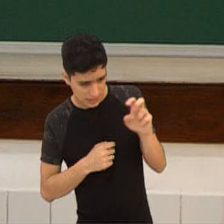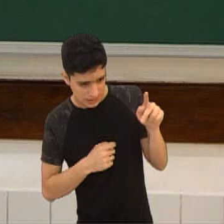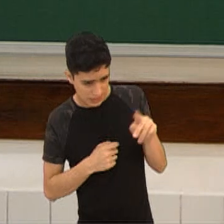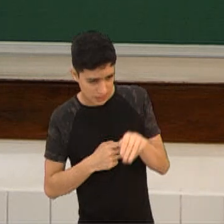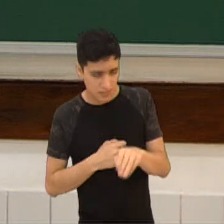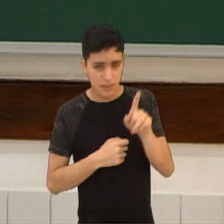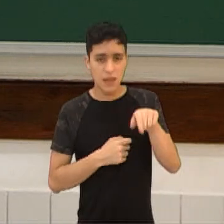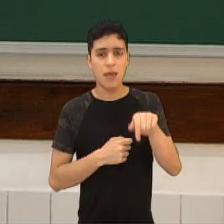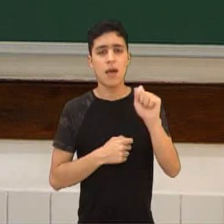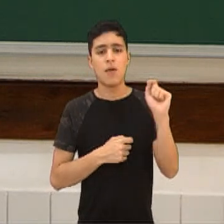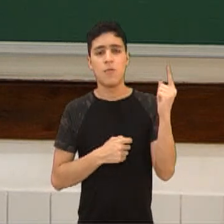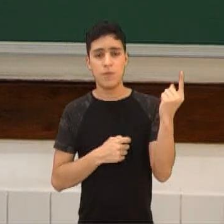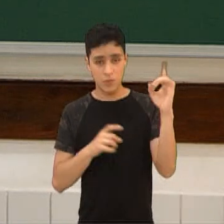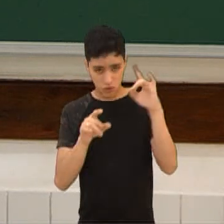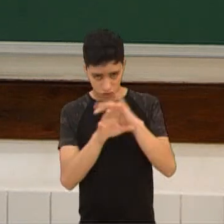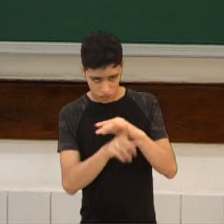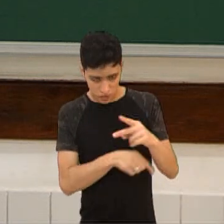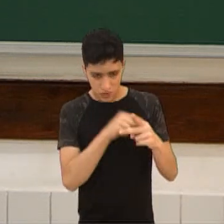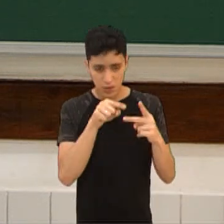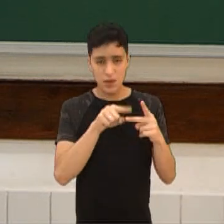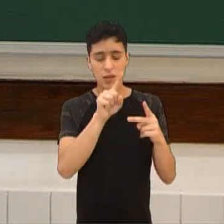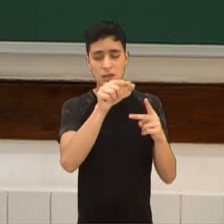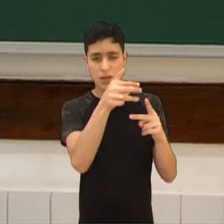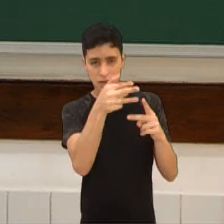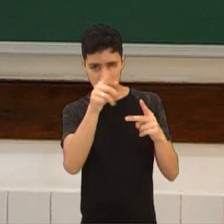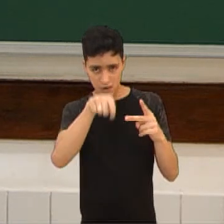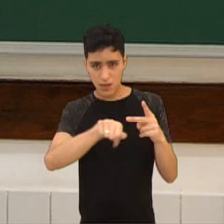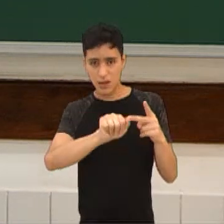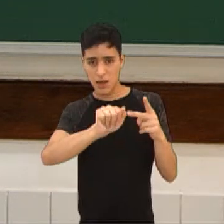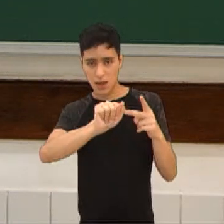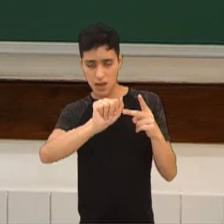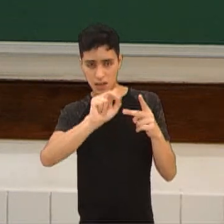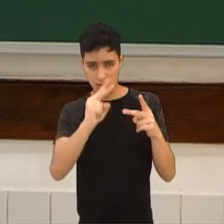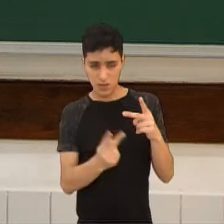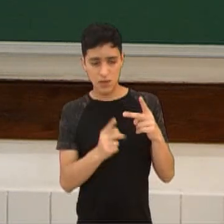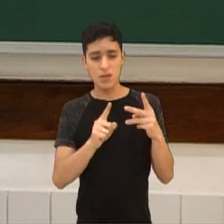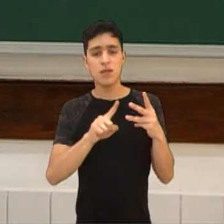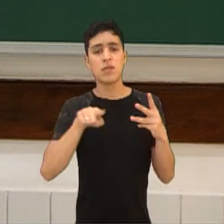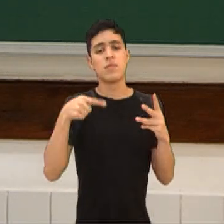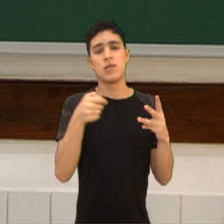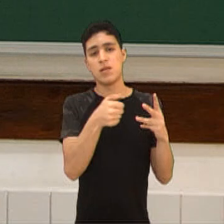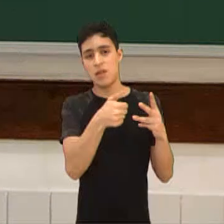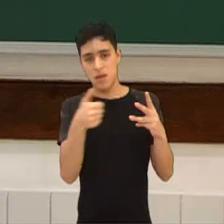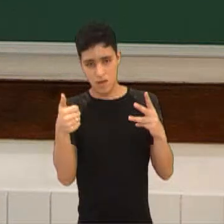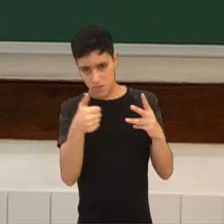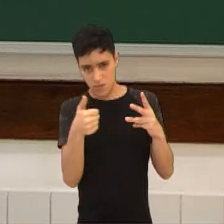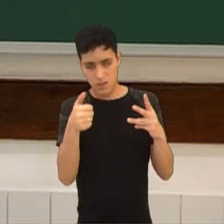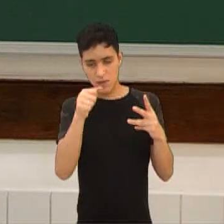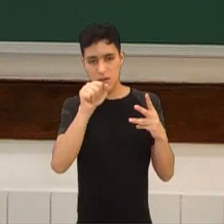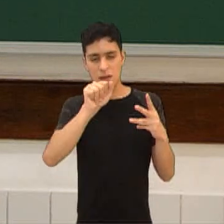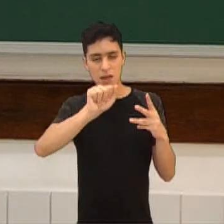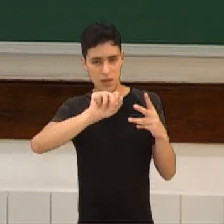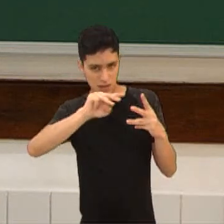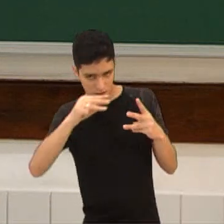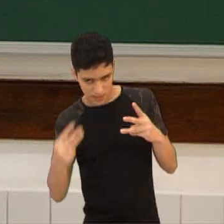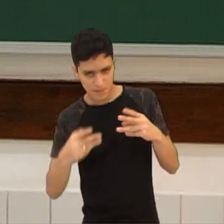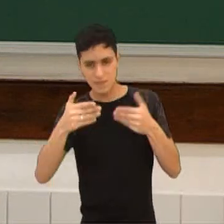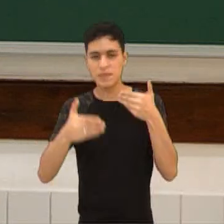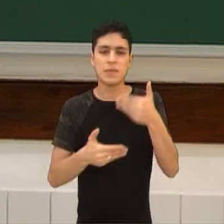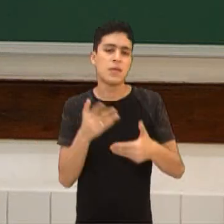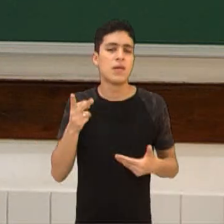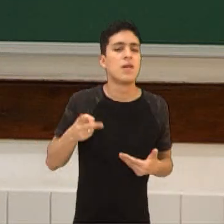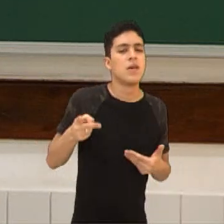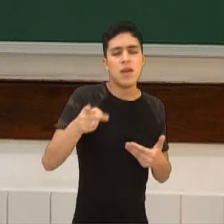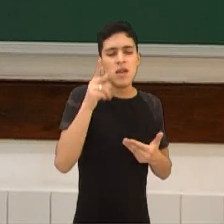o meu A1. Depois, 13 é o meu A2. Depois, 11 é o meu A3. E aí, continua, né? Eu